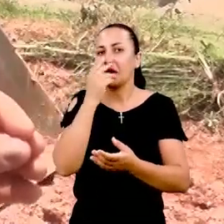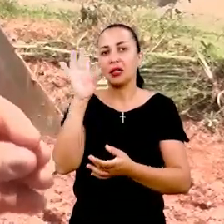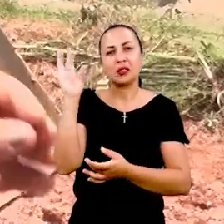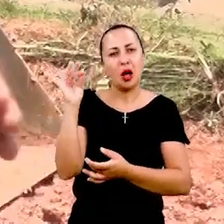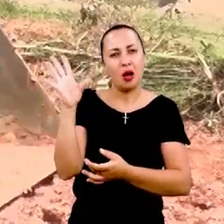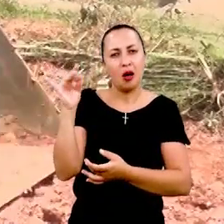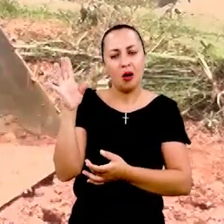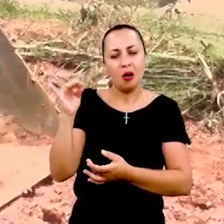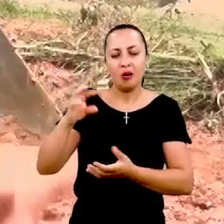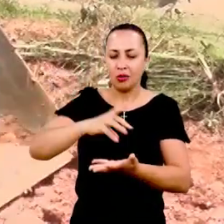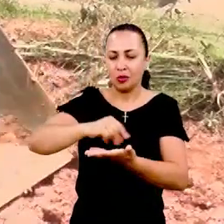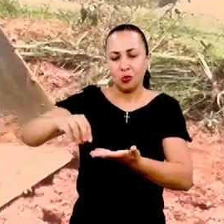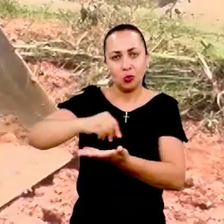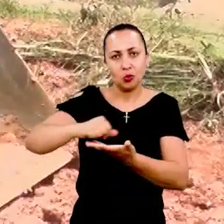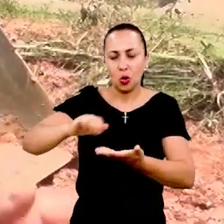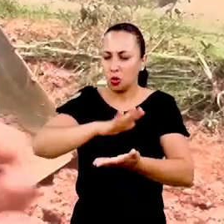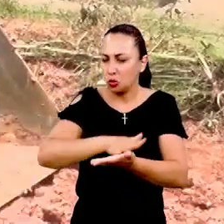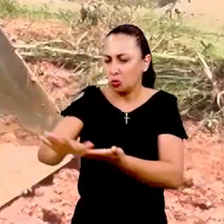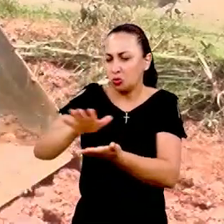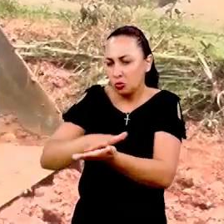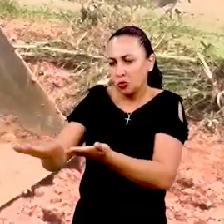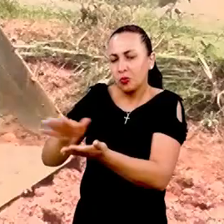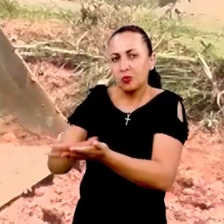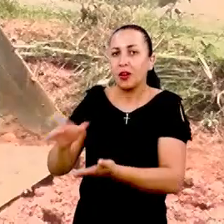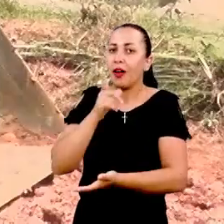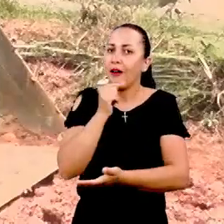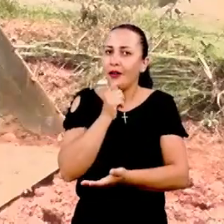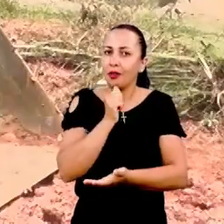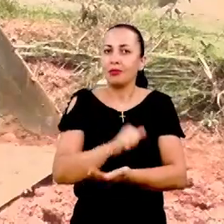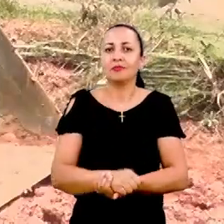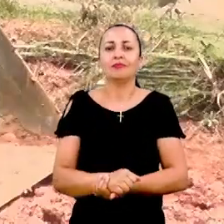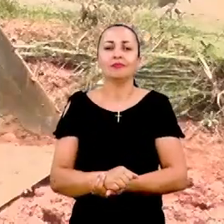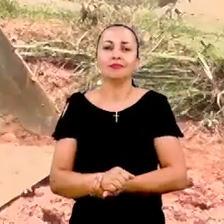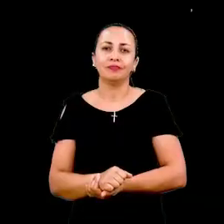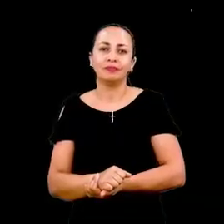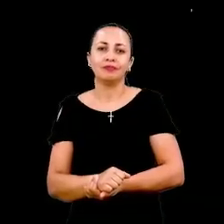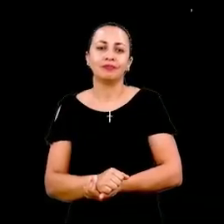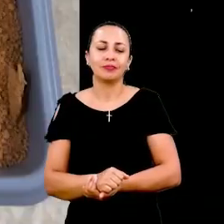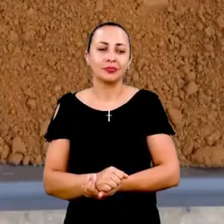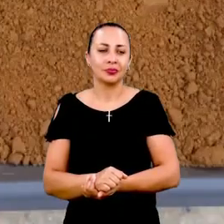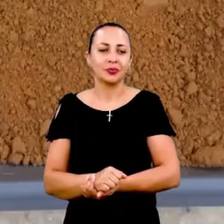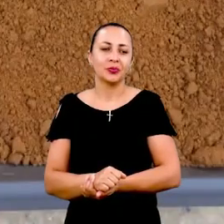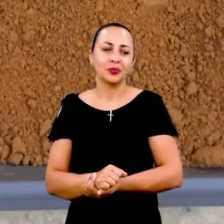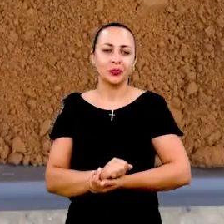no solo. Ela expulsa do solo tudo que faz com que ele não se ligue.